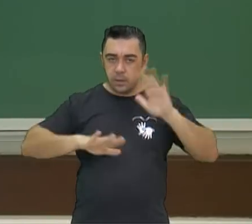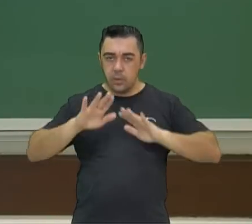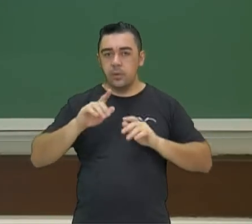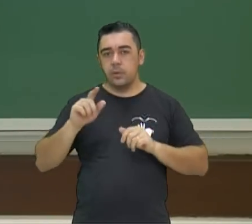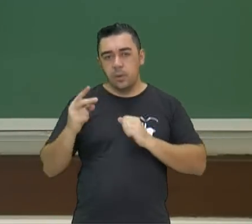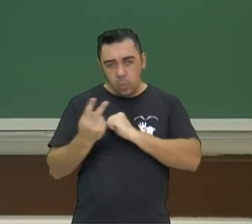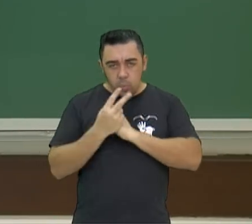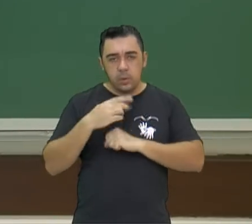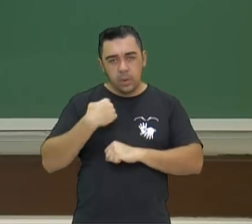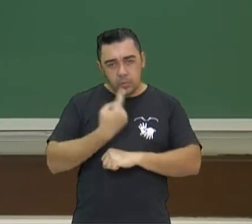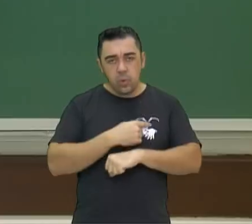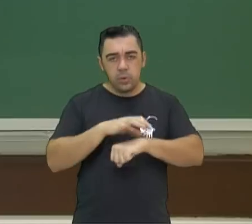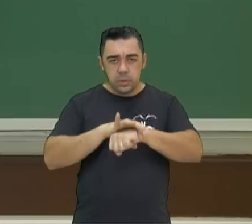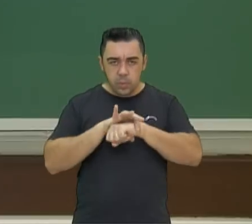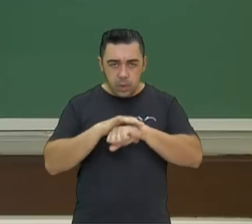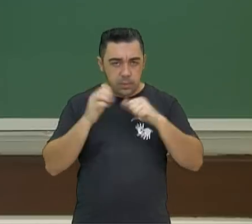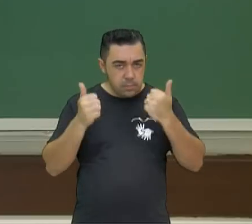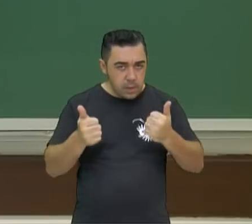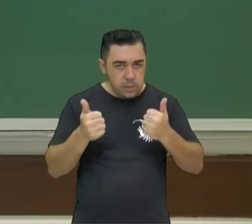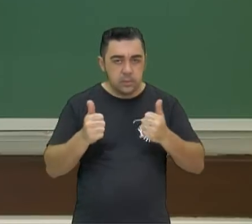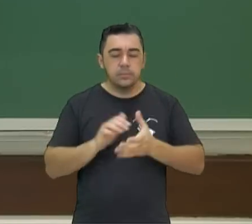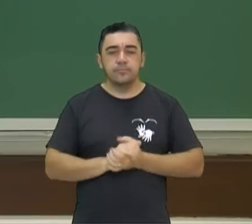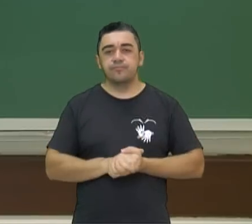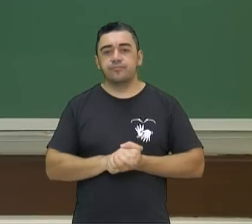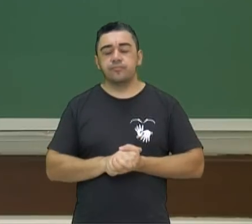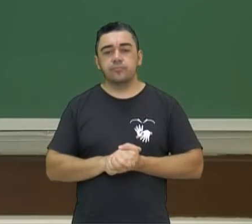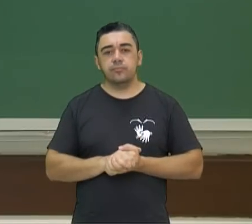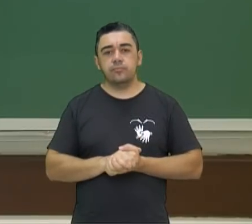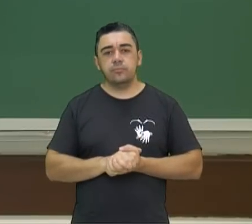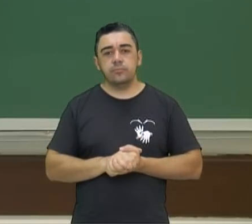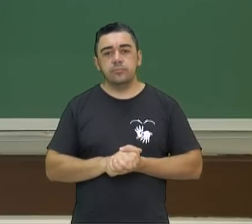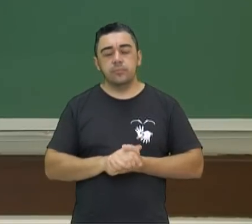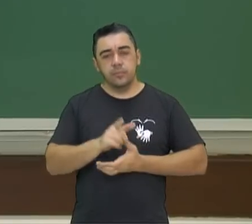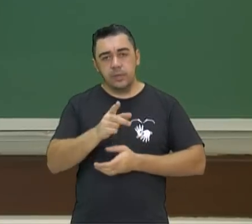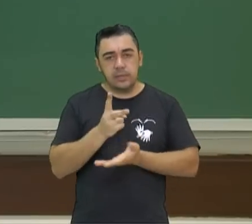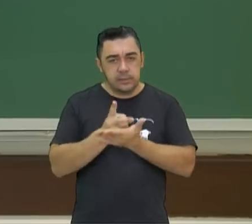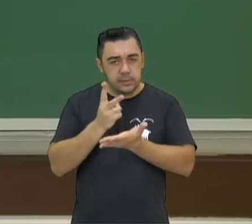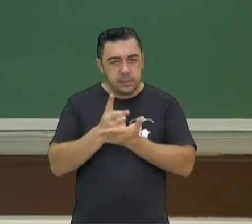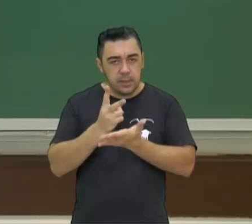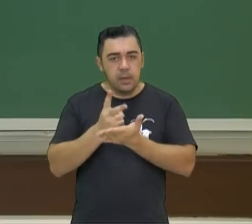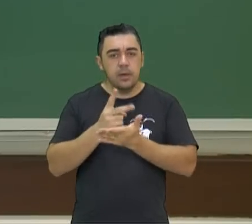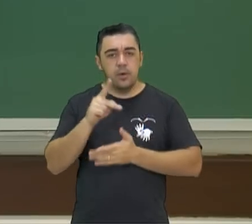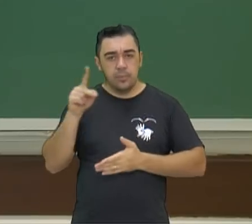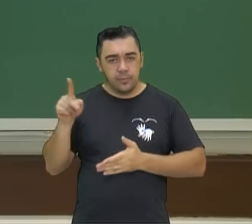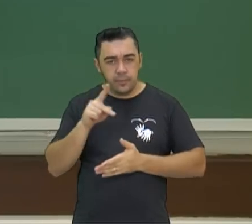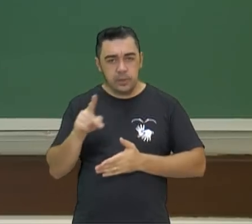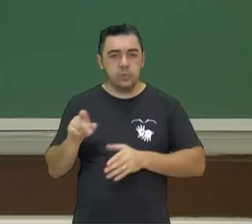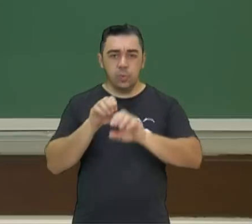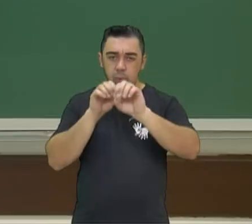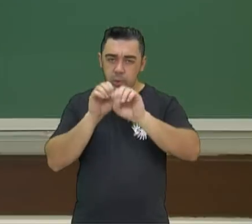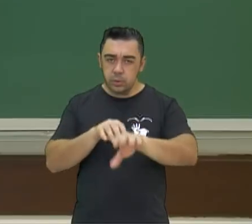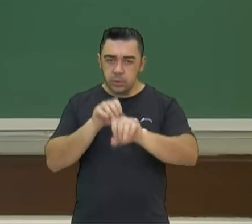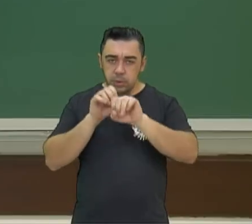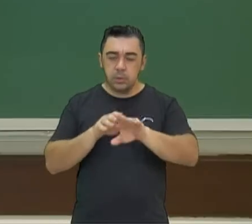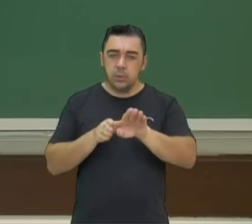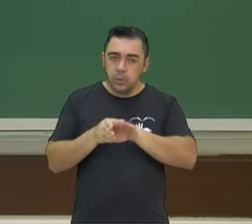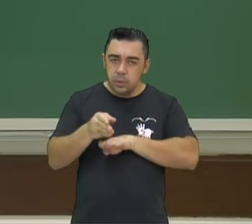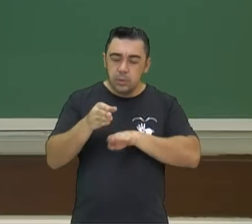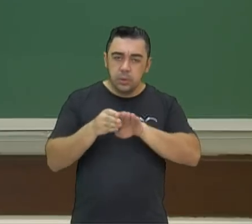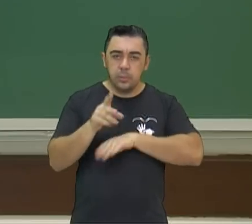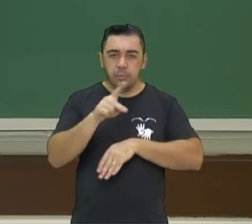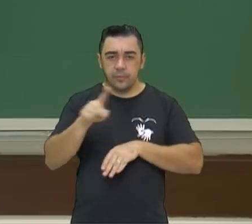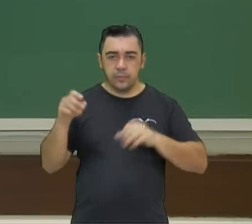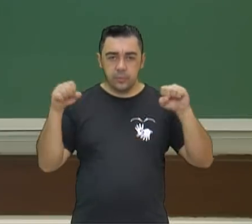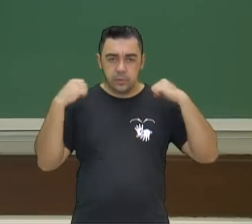também a nossa segurança, tá bem? E sigam as orientações dos profissionais de educação física, dos professores de